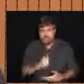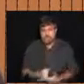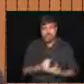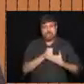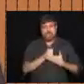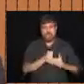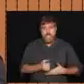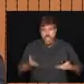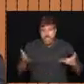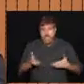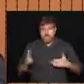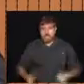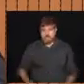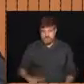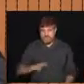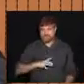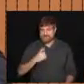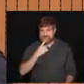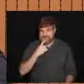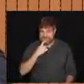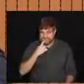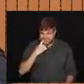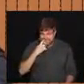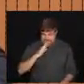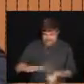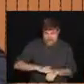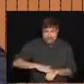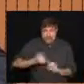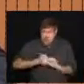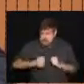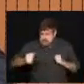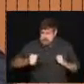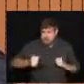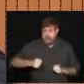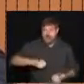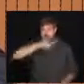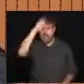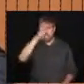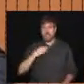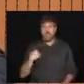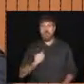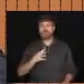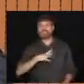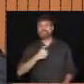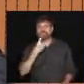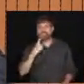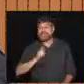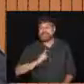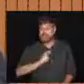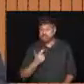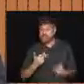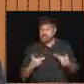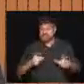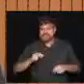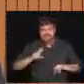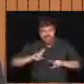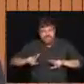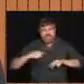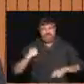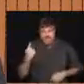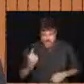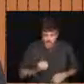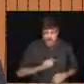cidade, que hoje é uma das maiores cidades do Brasil e que nós temos algo que outras cidades não têm. Além de toda